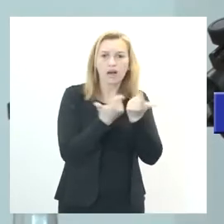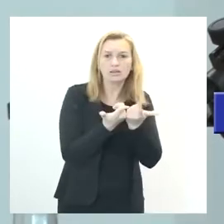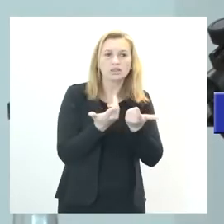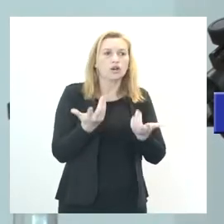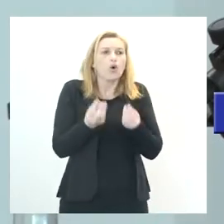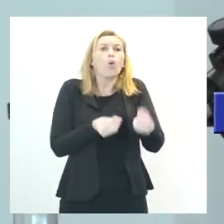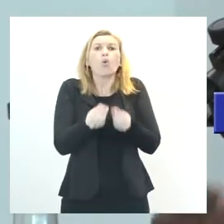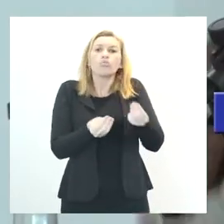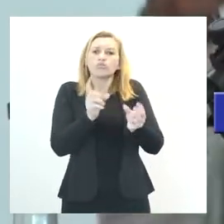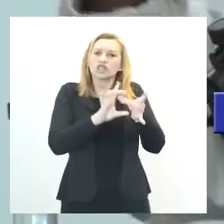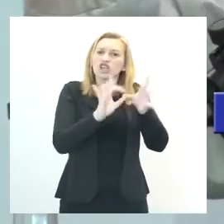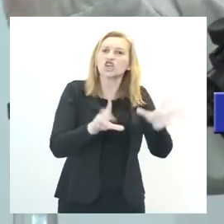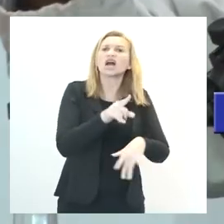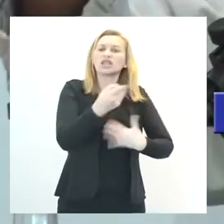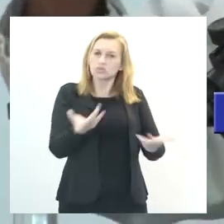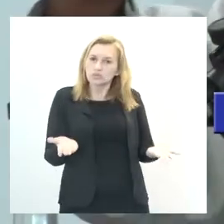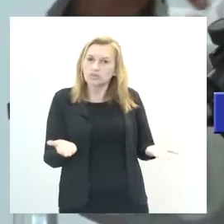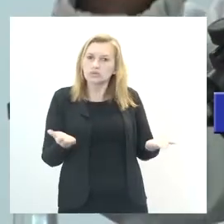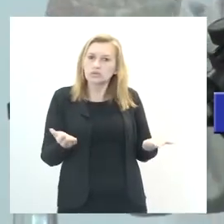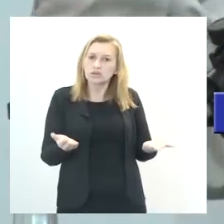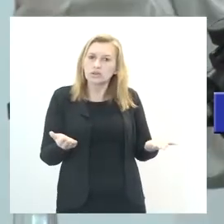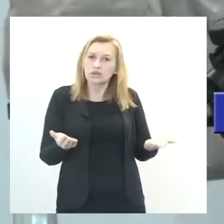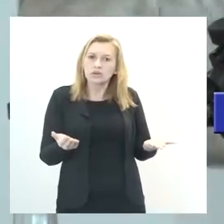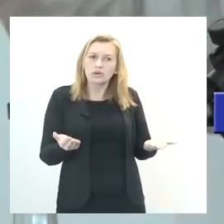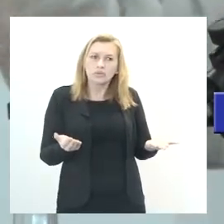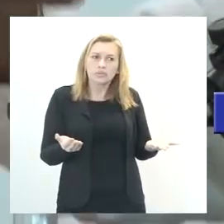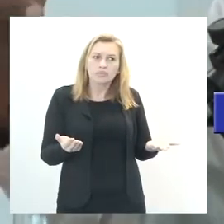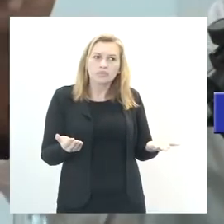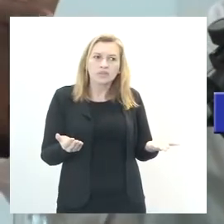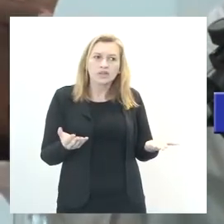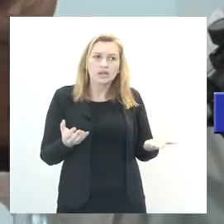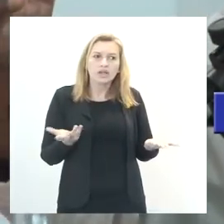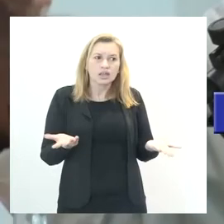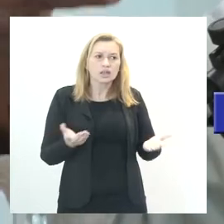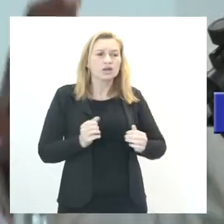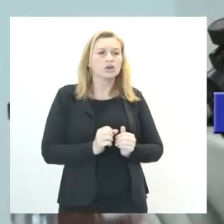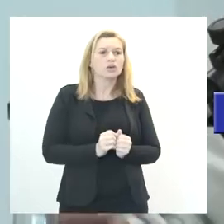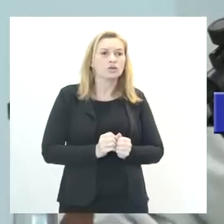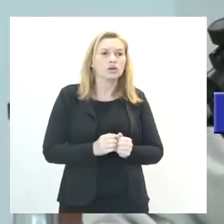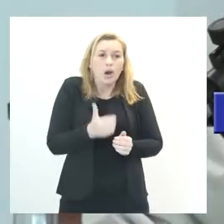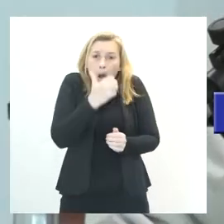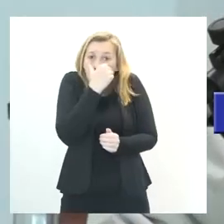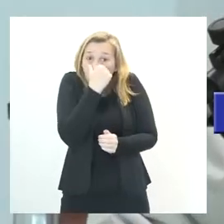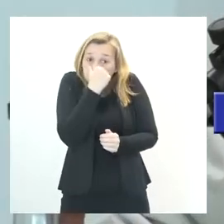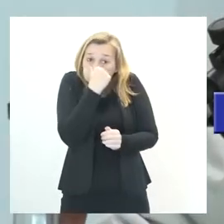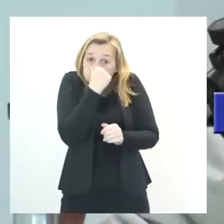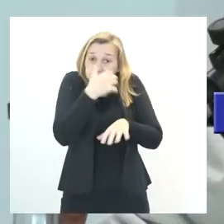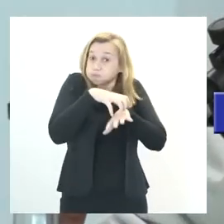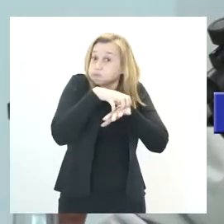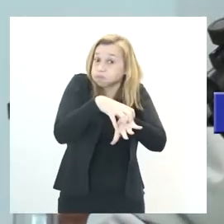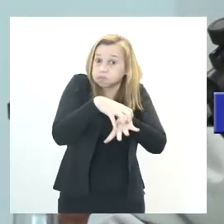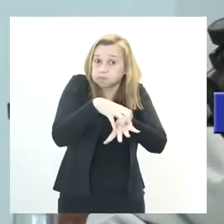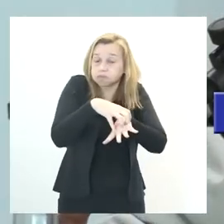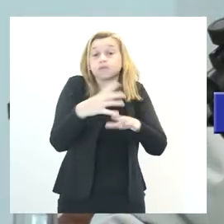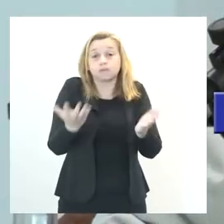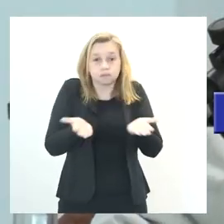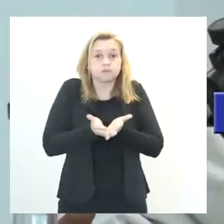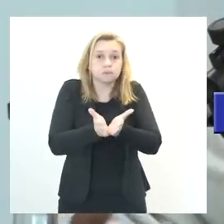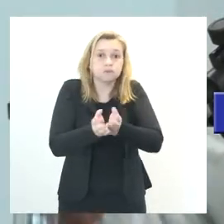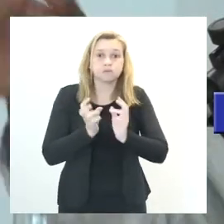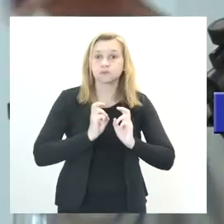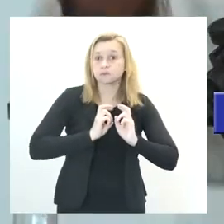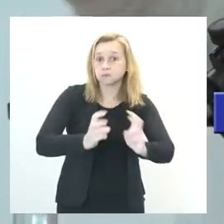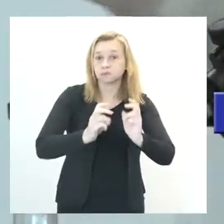intervém nisso na questão da superlotação nos ter um transporte metroviário barca